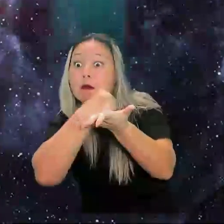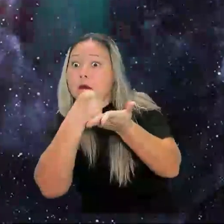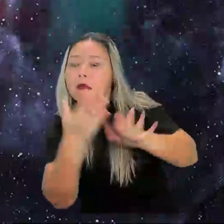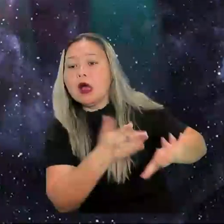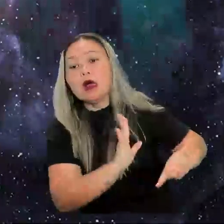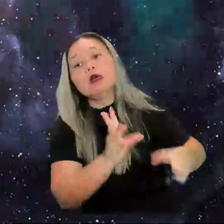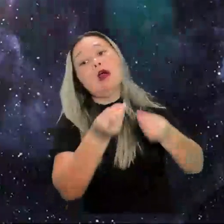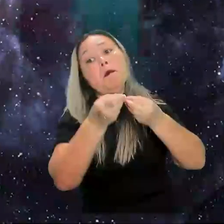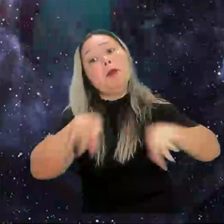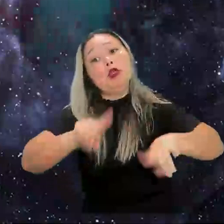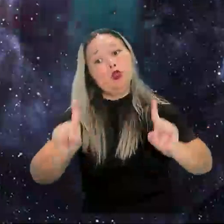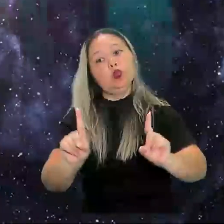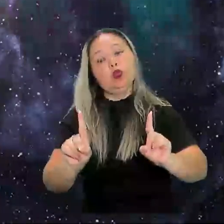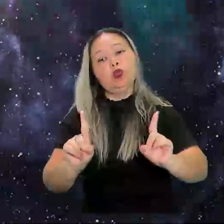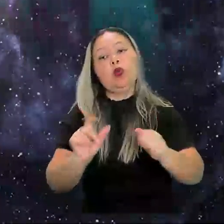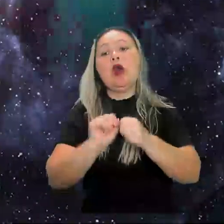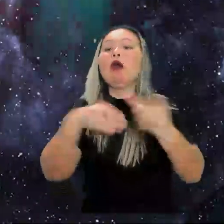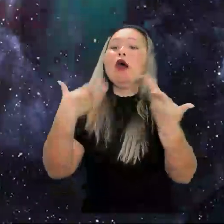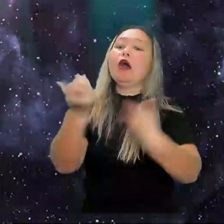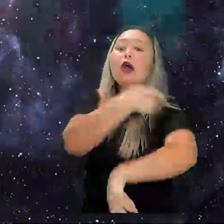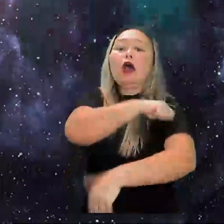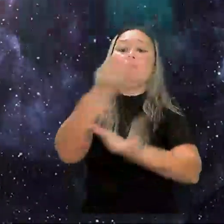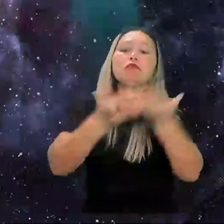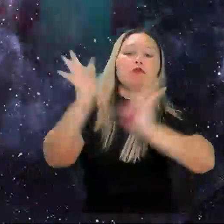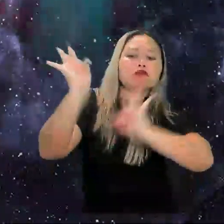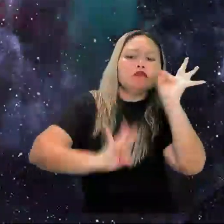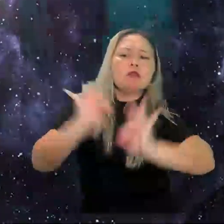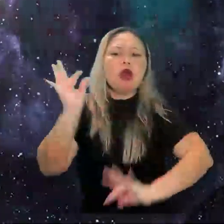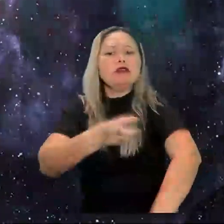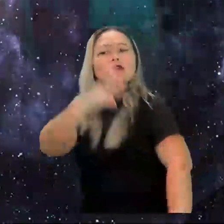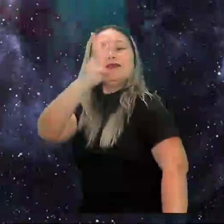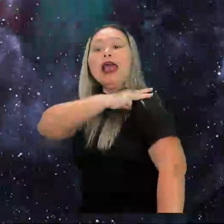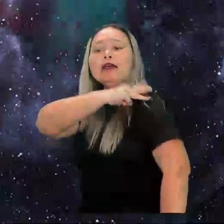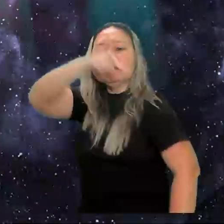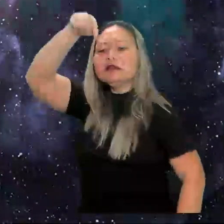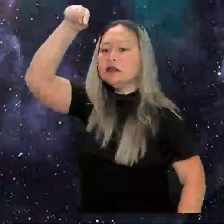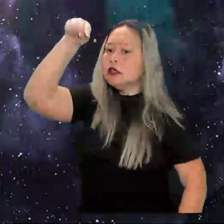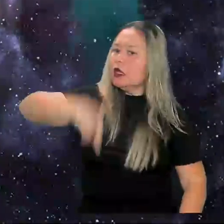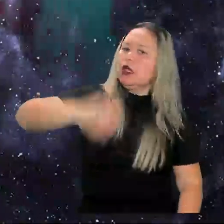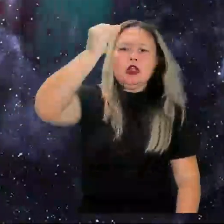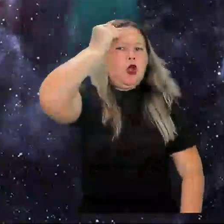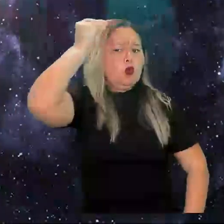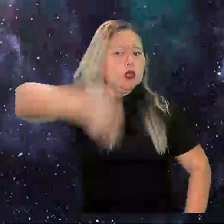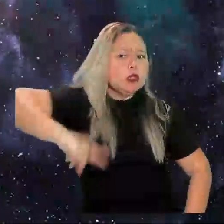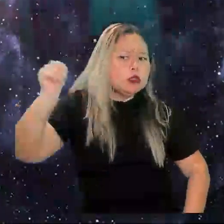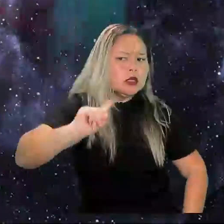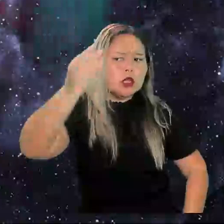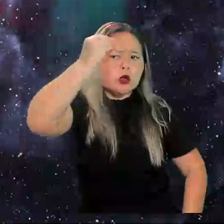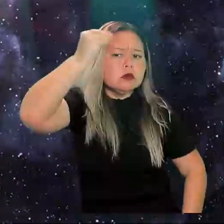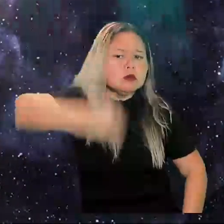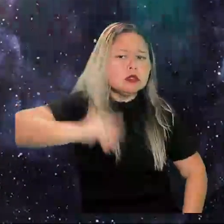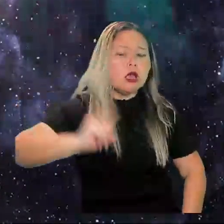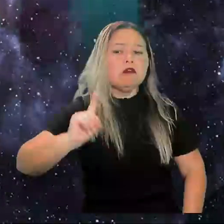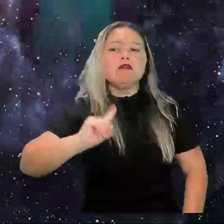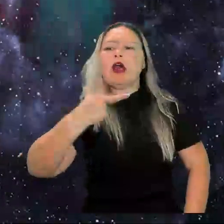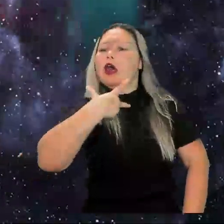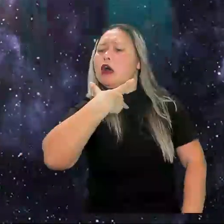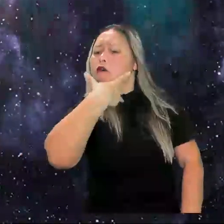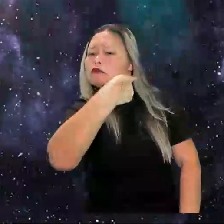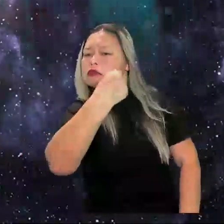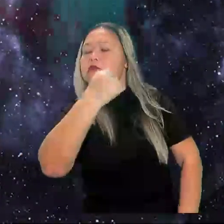ficar no prejuízo. Mas aluno da mediação tecnológica terceirão não desiste, né? Não vai ser